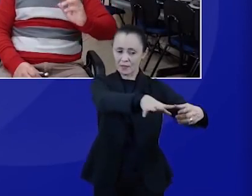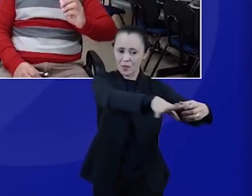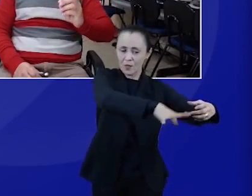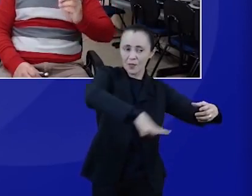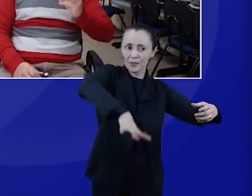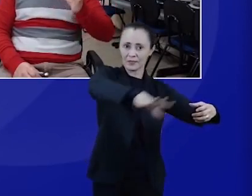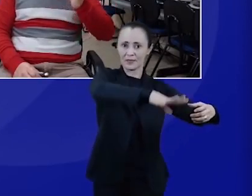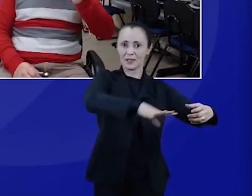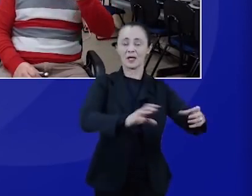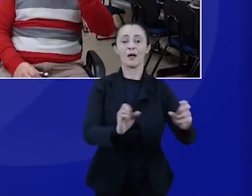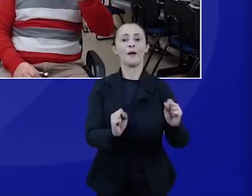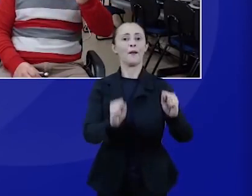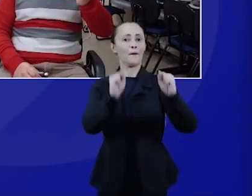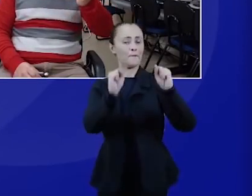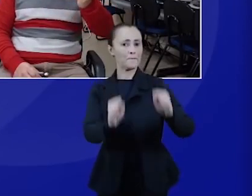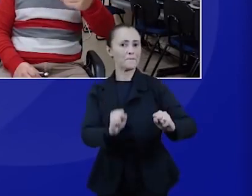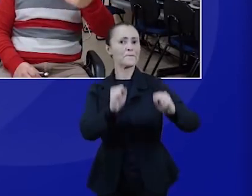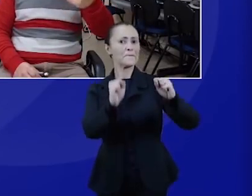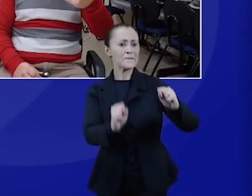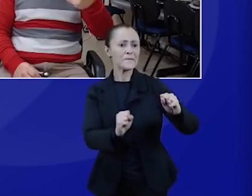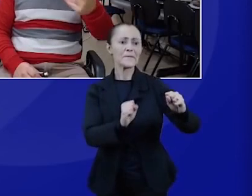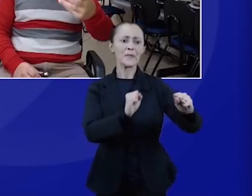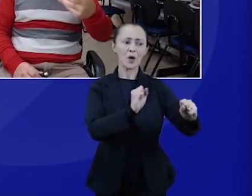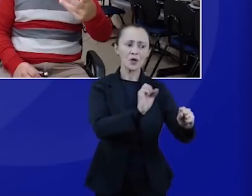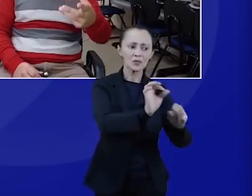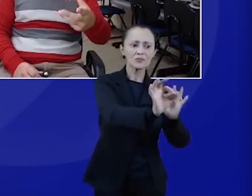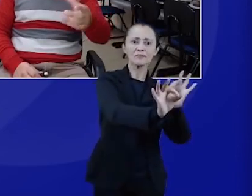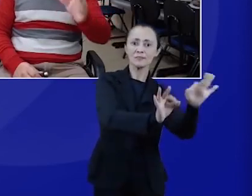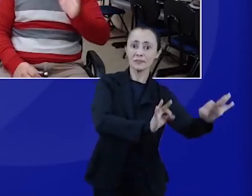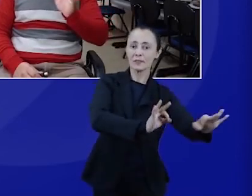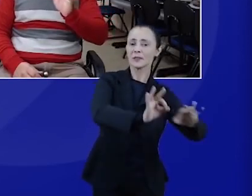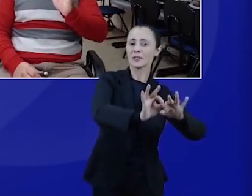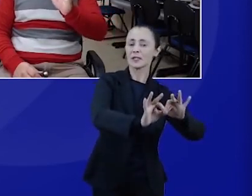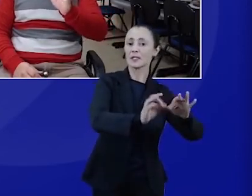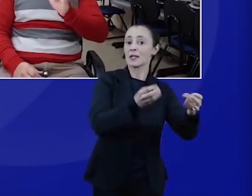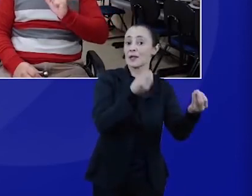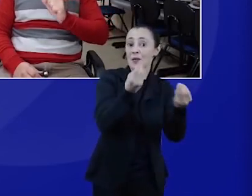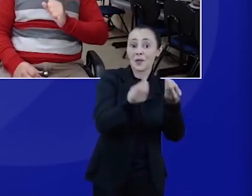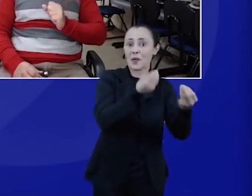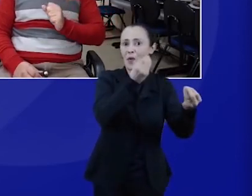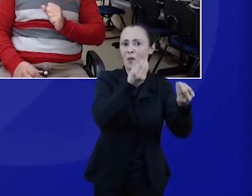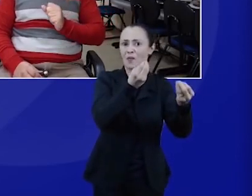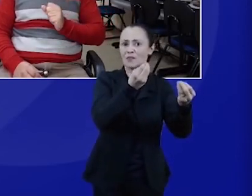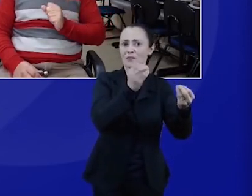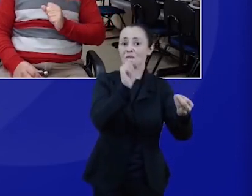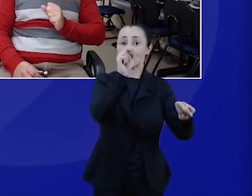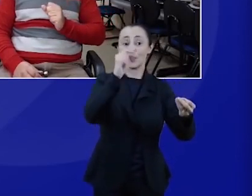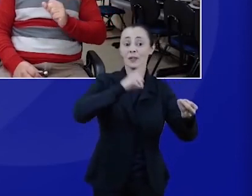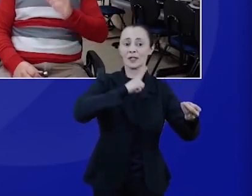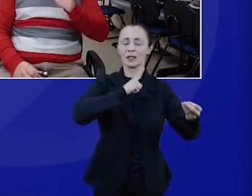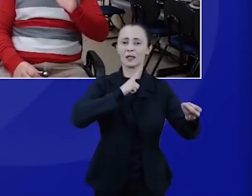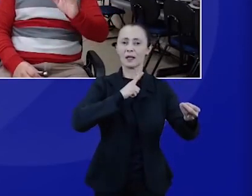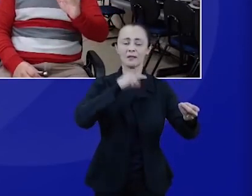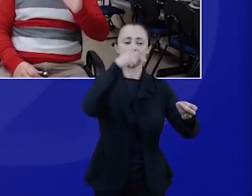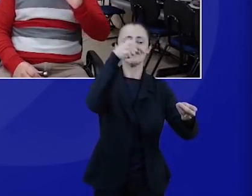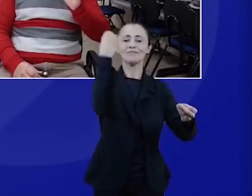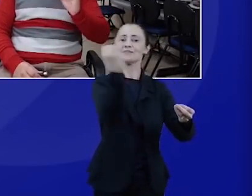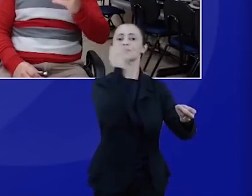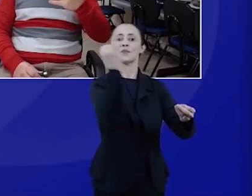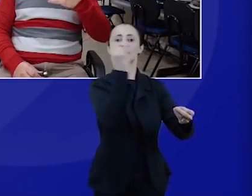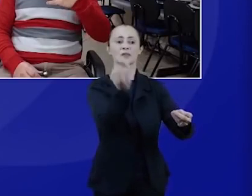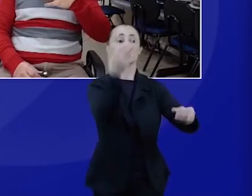território, pode ser reinventado através das suas potencialidades. Por